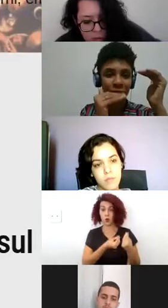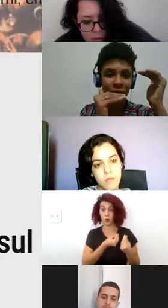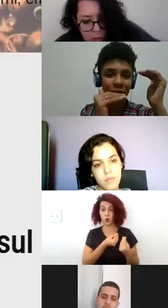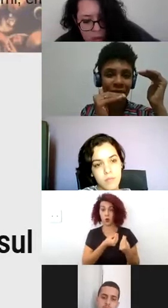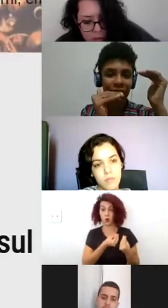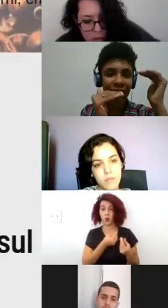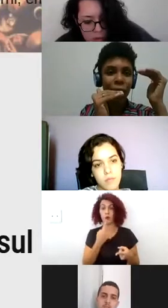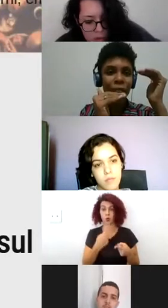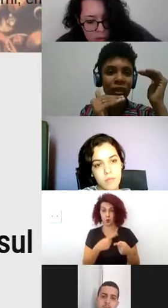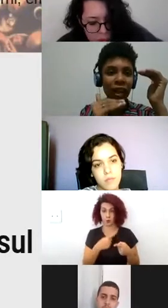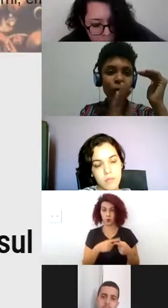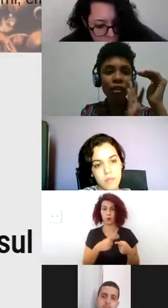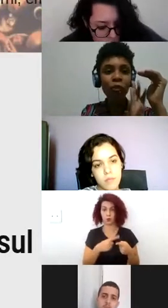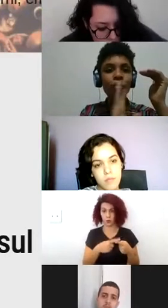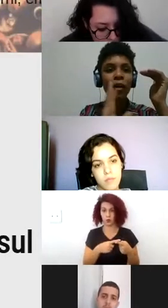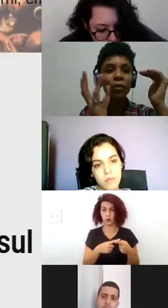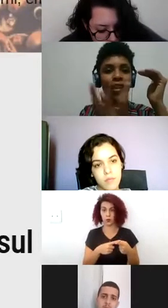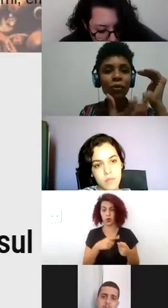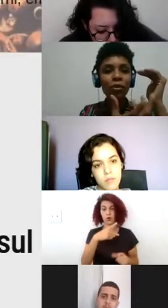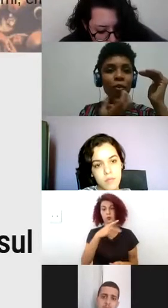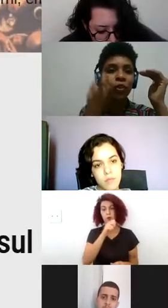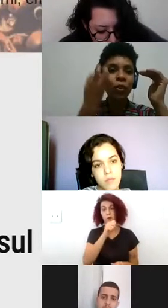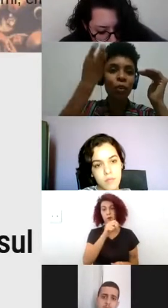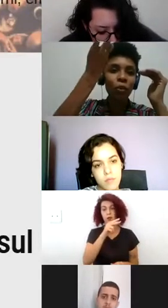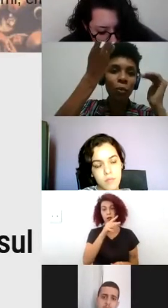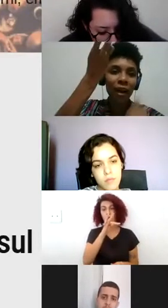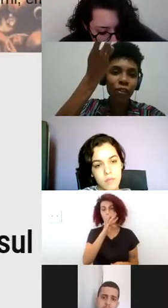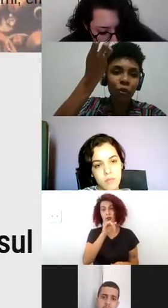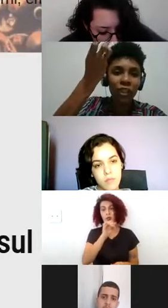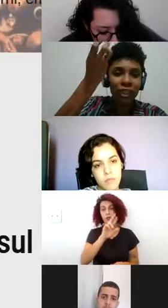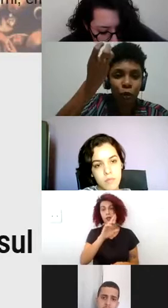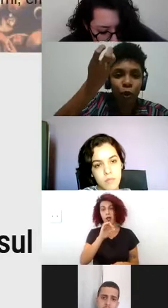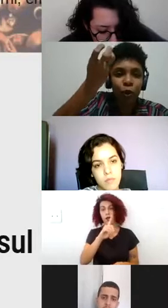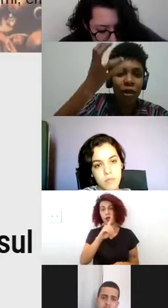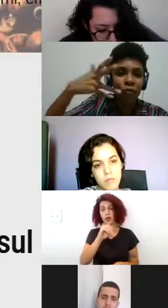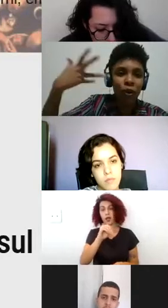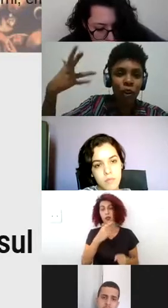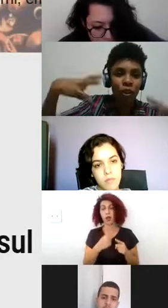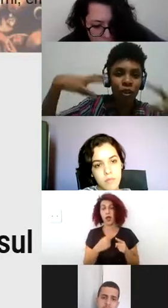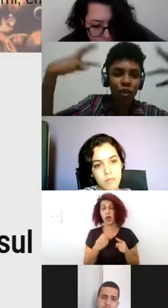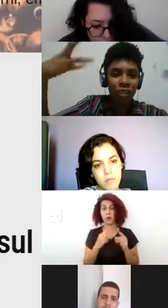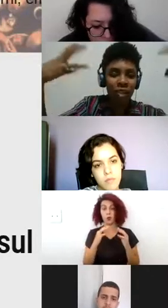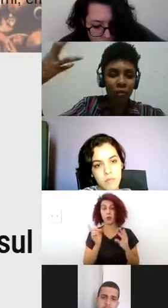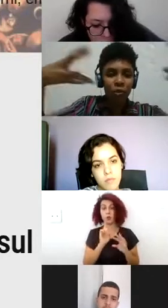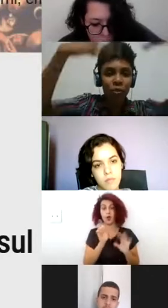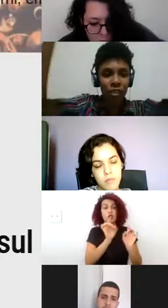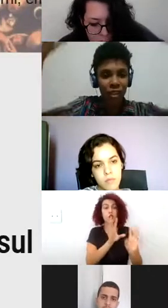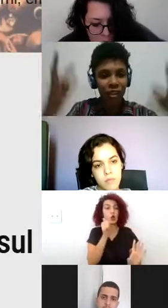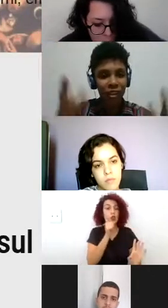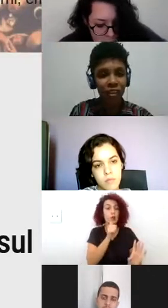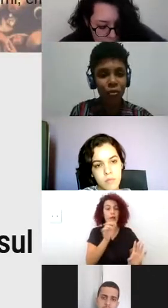sobre a mulher é o poder contra tudo aquilo que não se configure como masculino homem forte